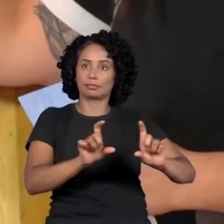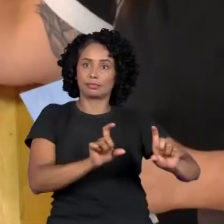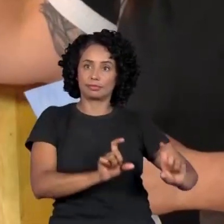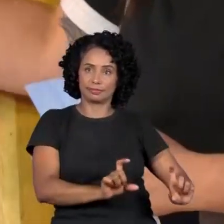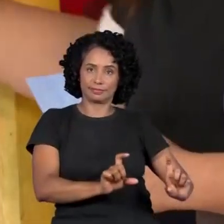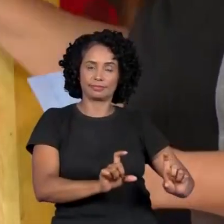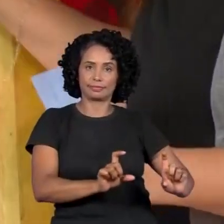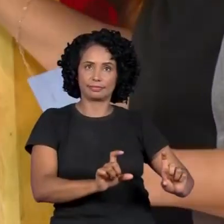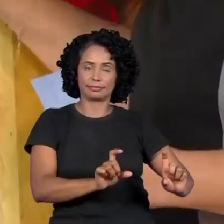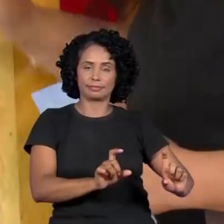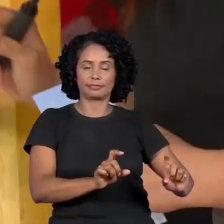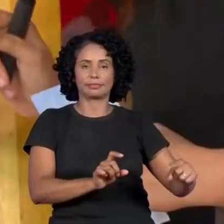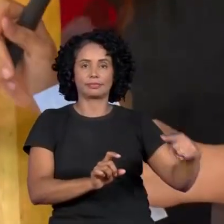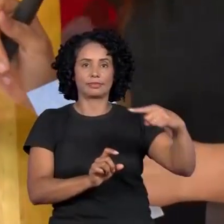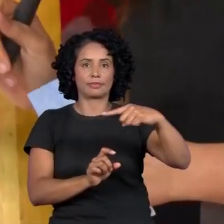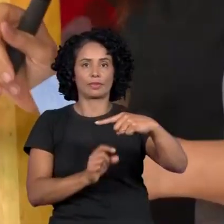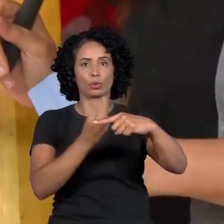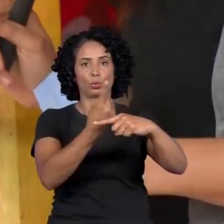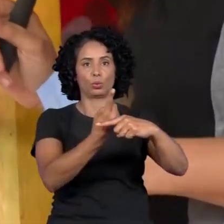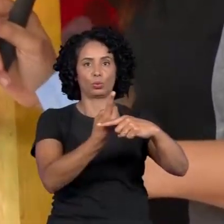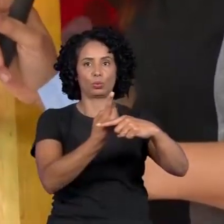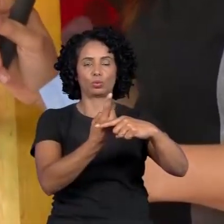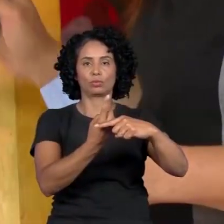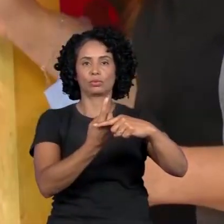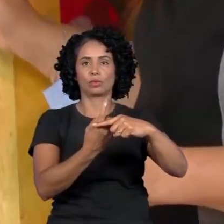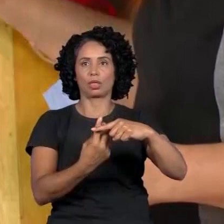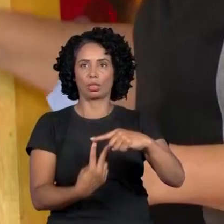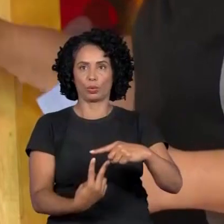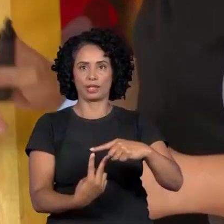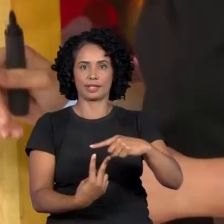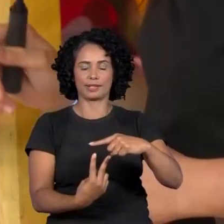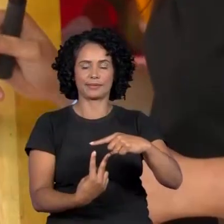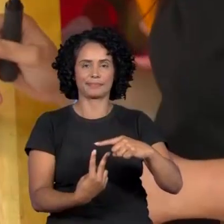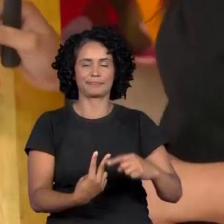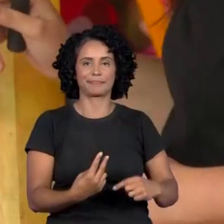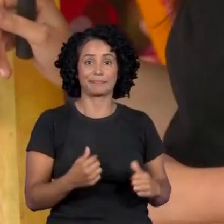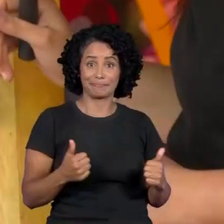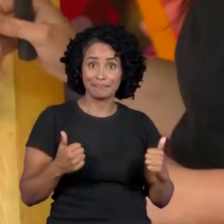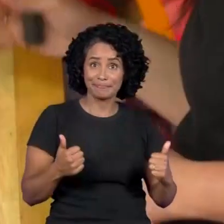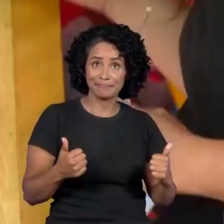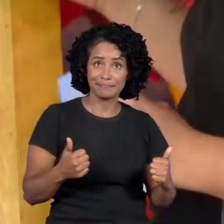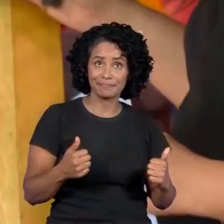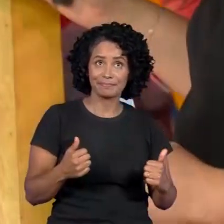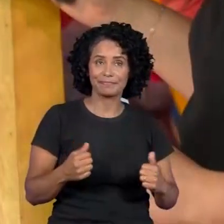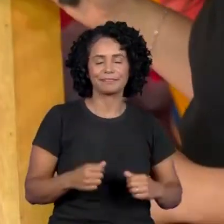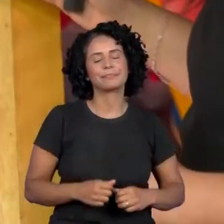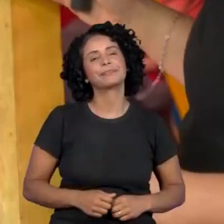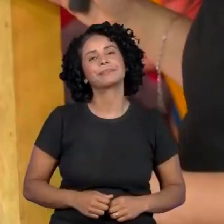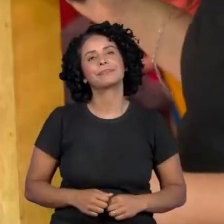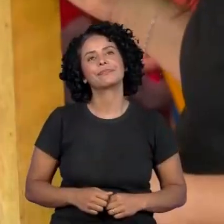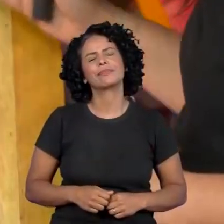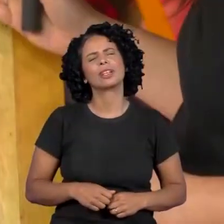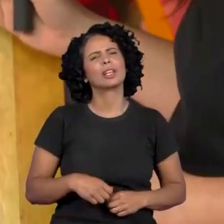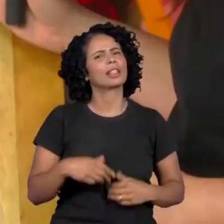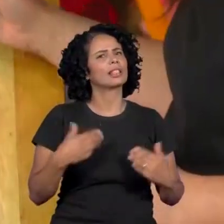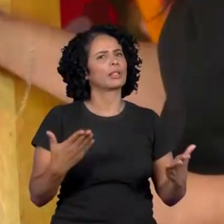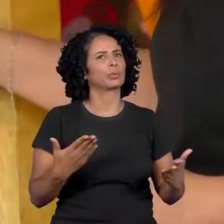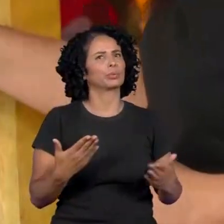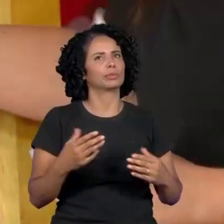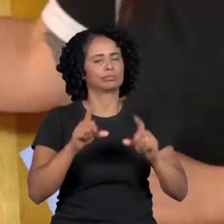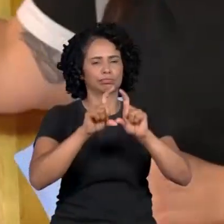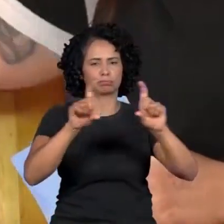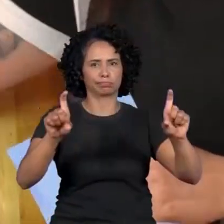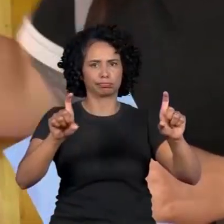eu posso ler meio, ok? E na terceira tira? Quantas partes eu